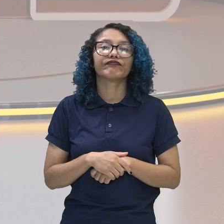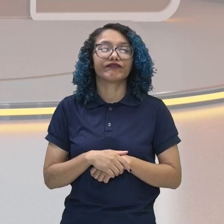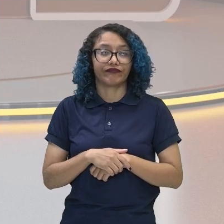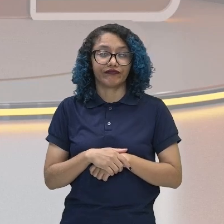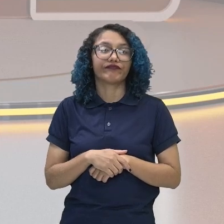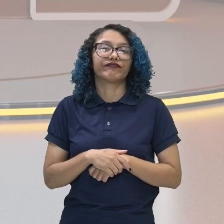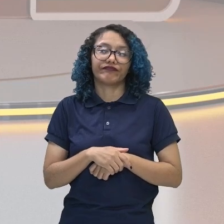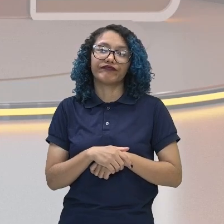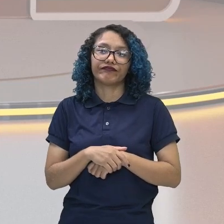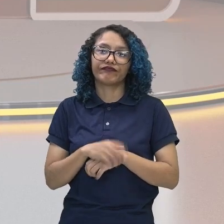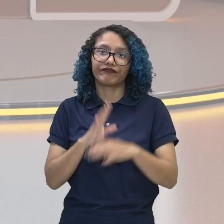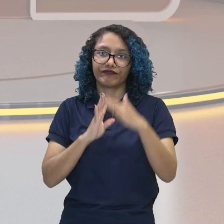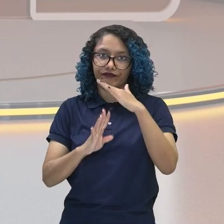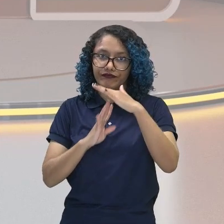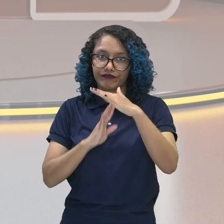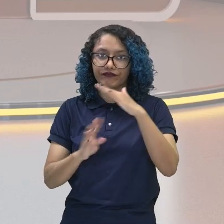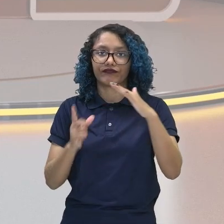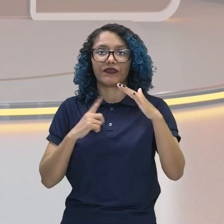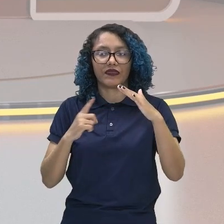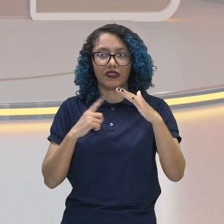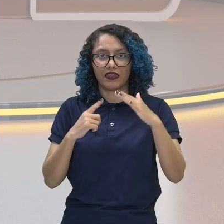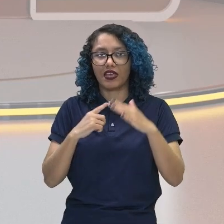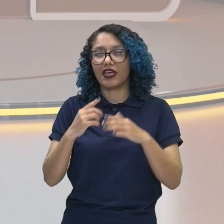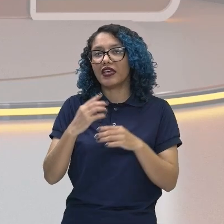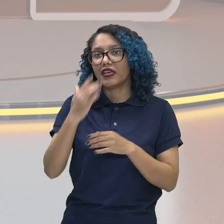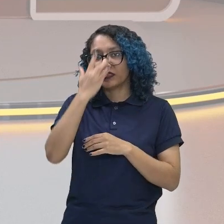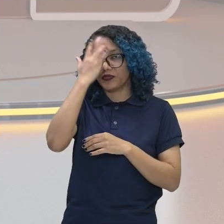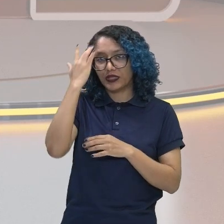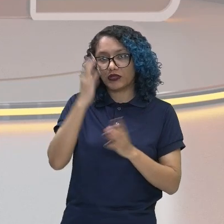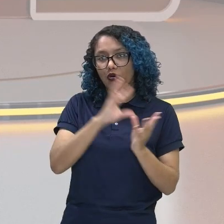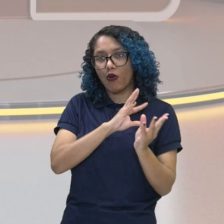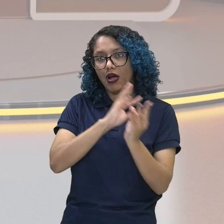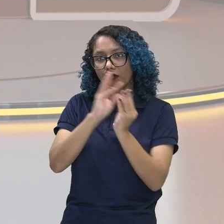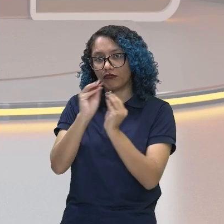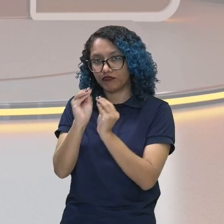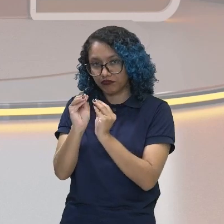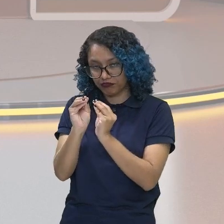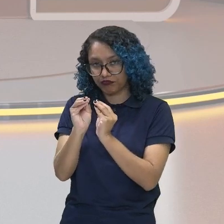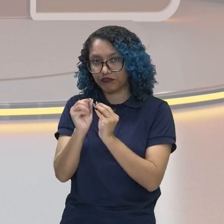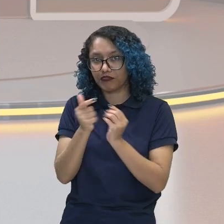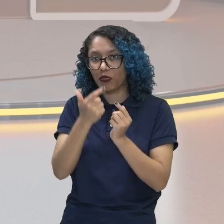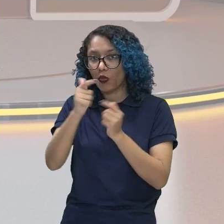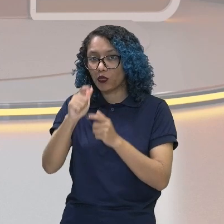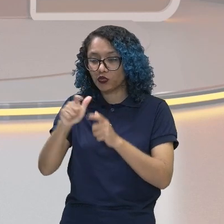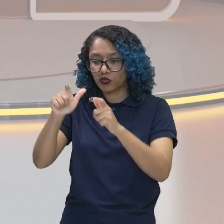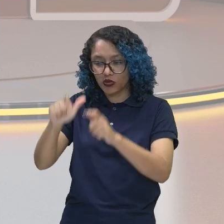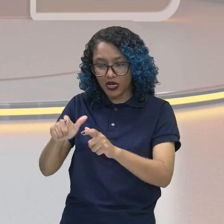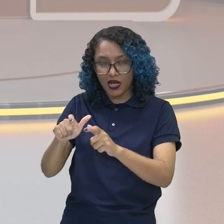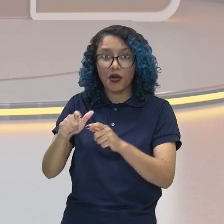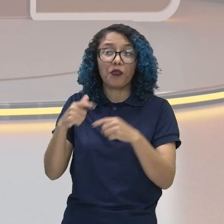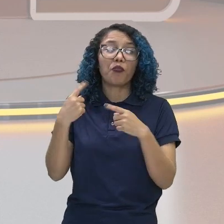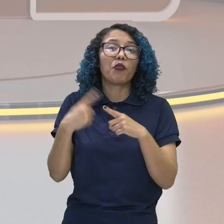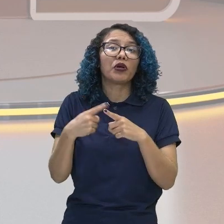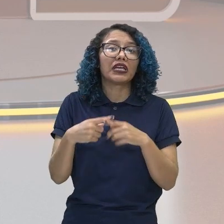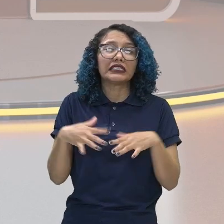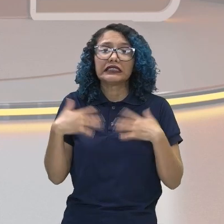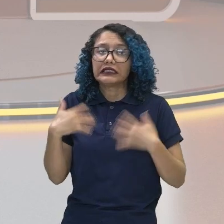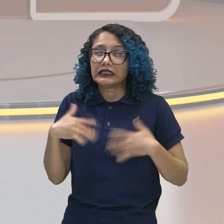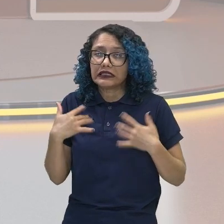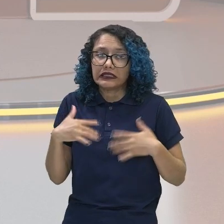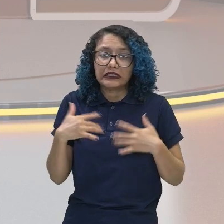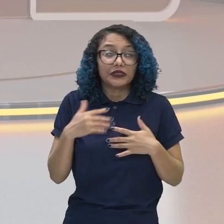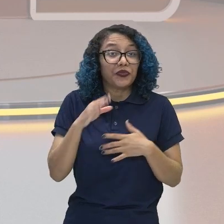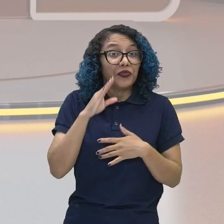migração, as pessoas que acabam se refugiando em outros lugares, porque realmente assim fica desesperada, principalmente quando